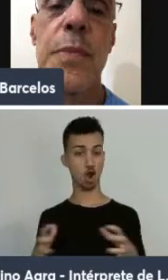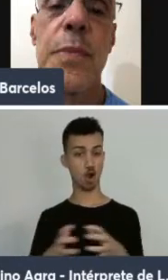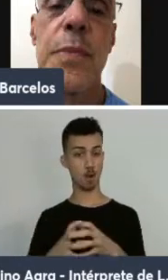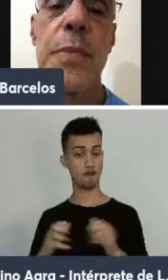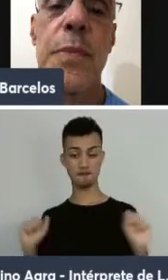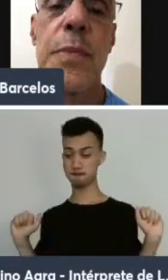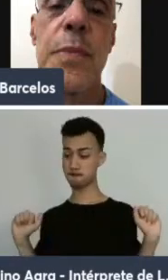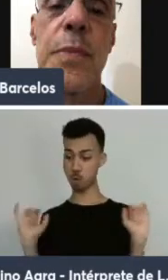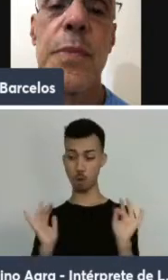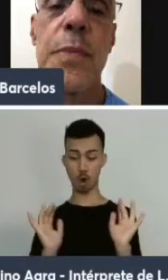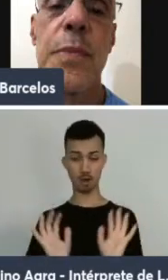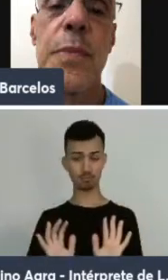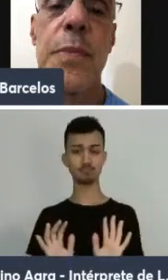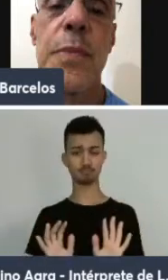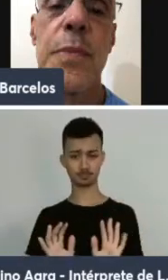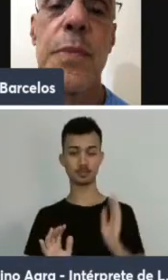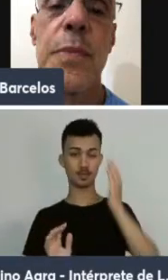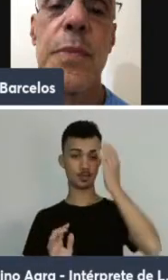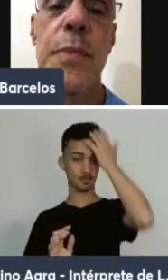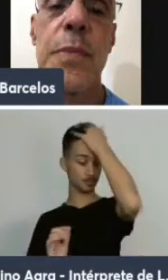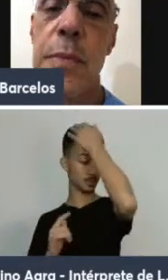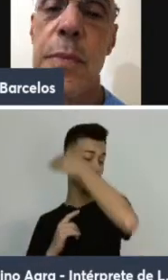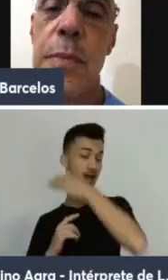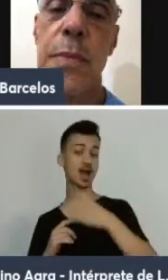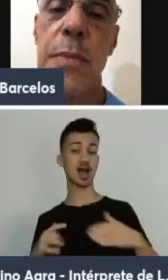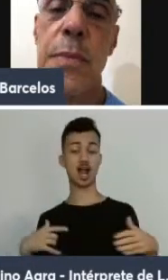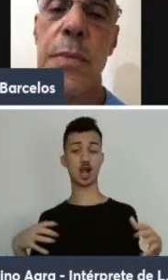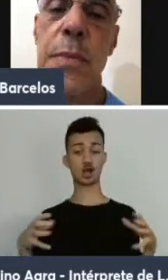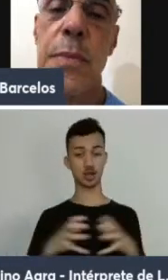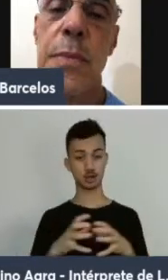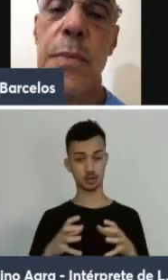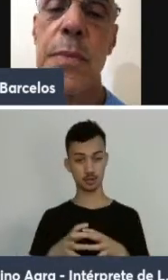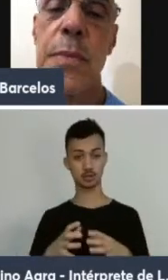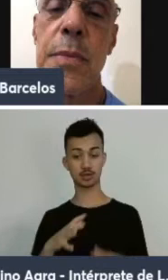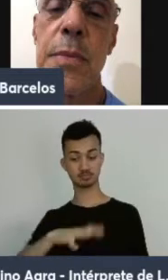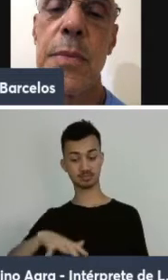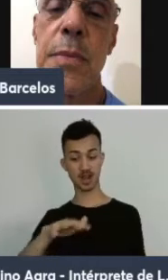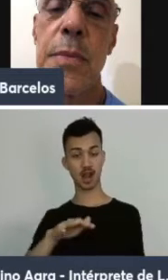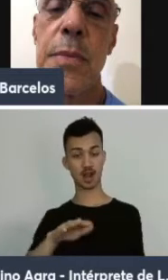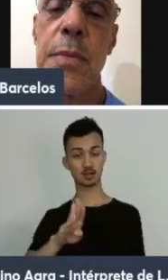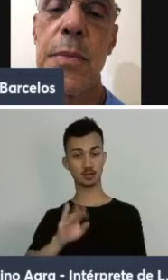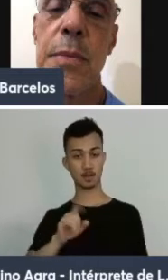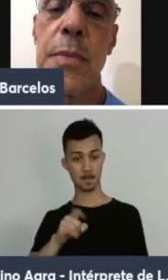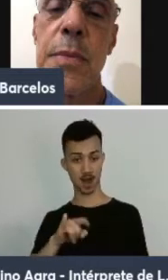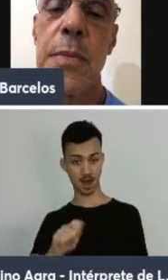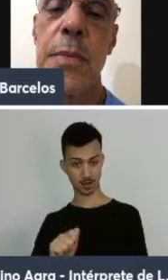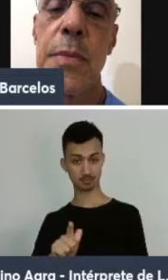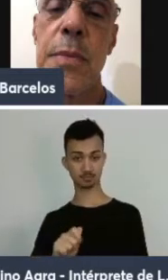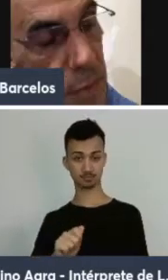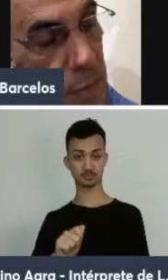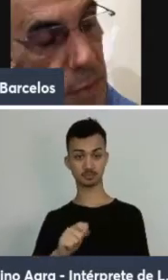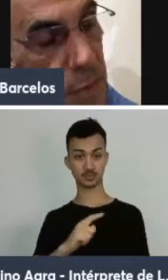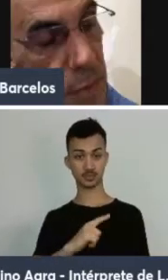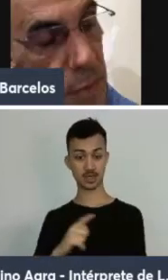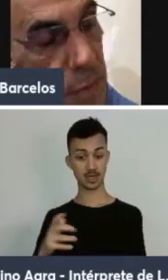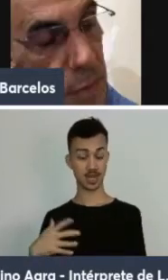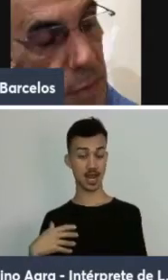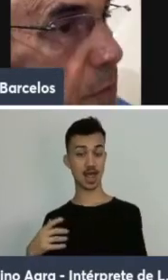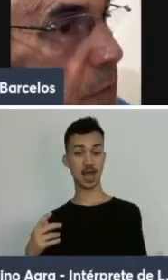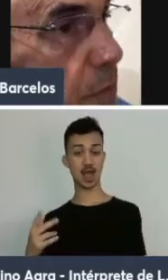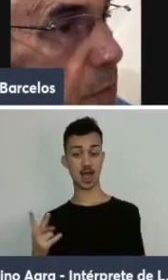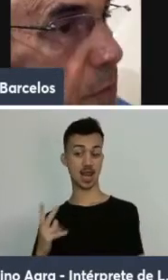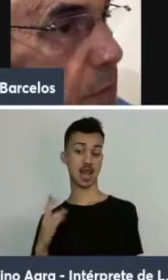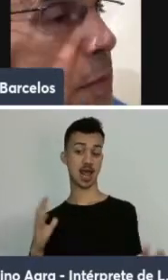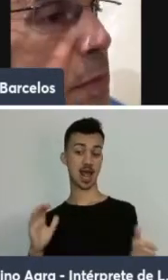vida também. A gente foi num ato na Embaixada do Chile, porque tinha um casal de chilenos que